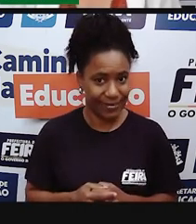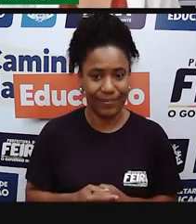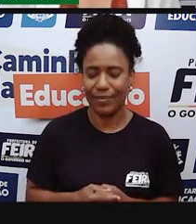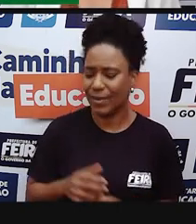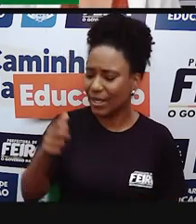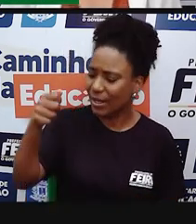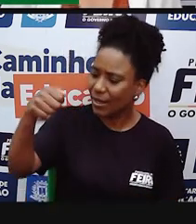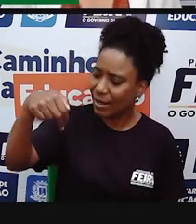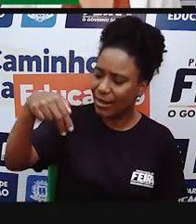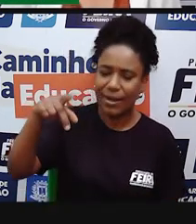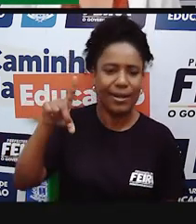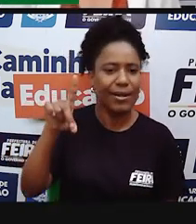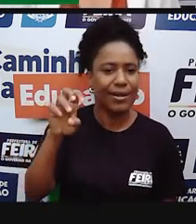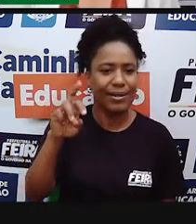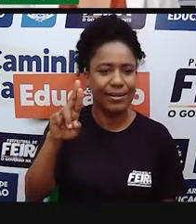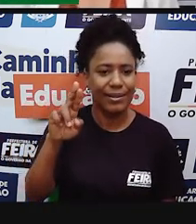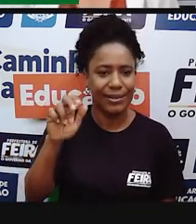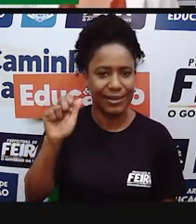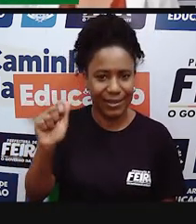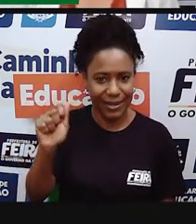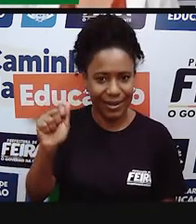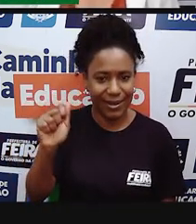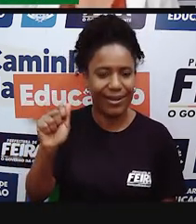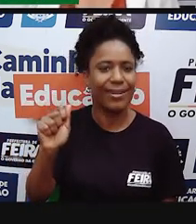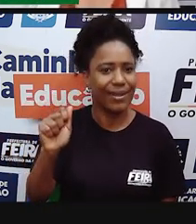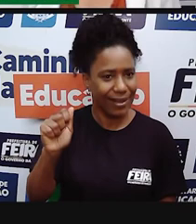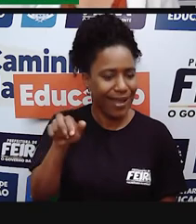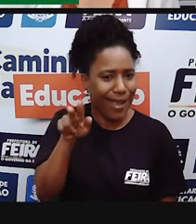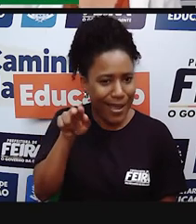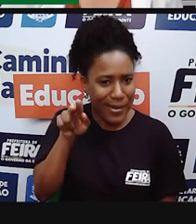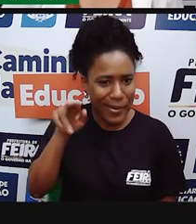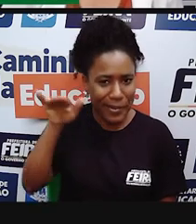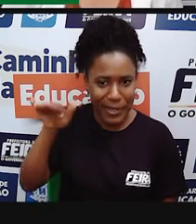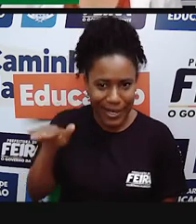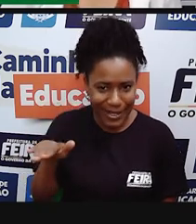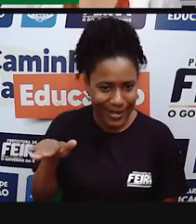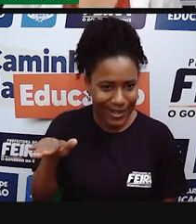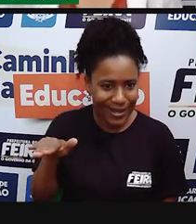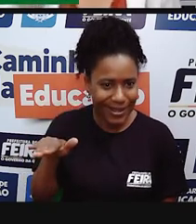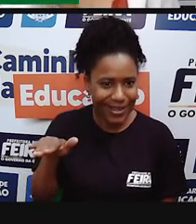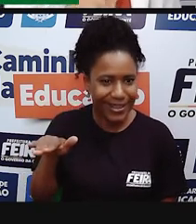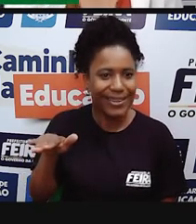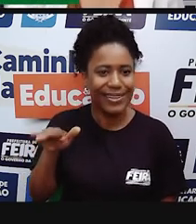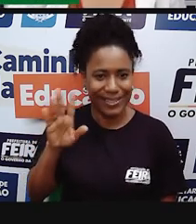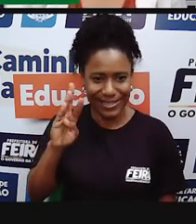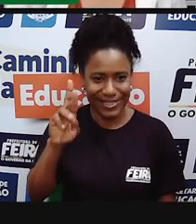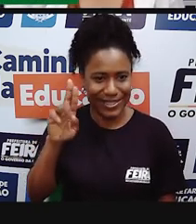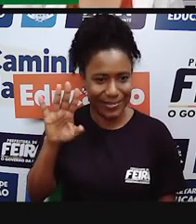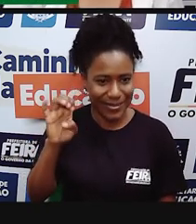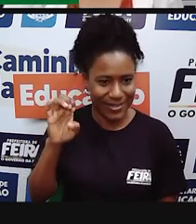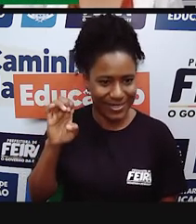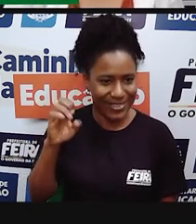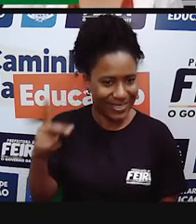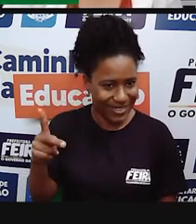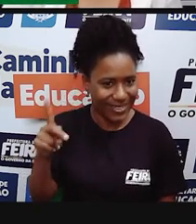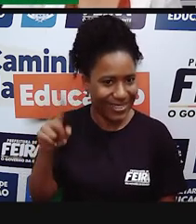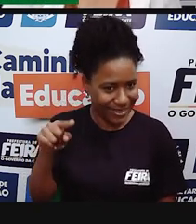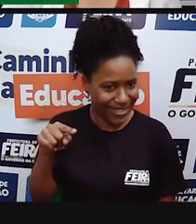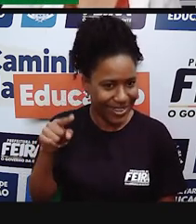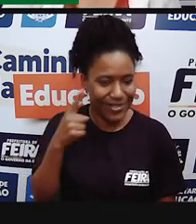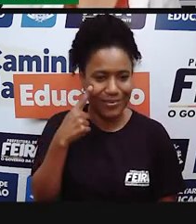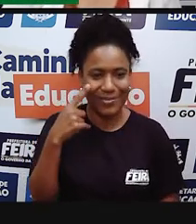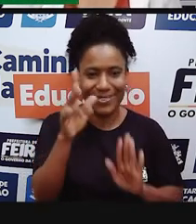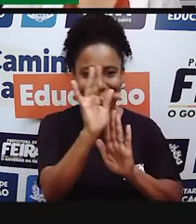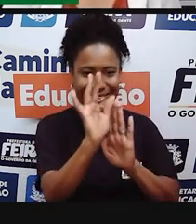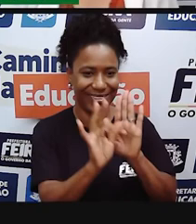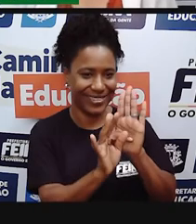Andreia é a irmã pequenina de Bruce decidiu relembrar você se lembro vamos conferir no texto vamos